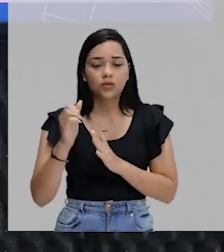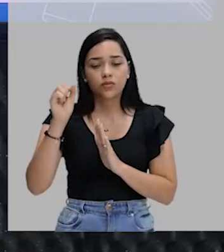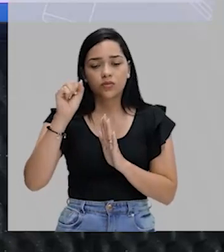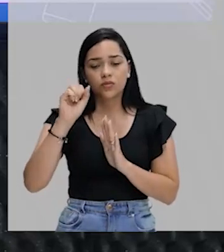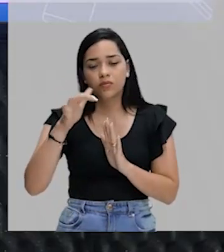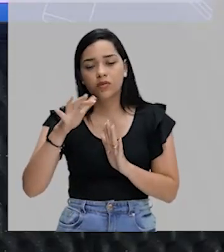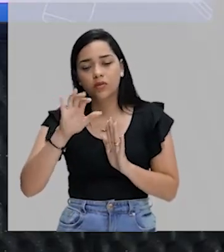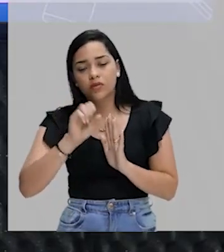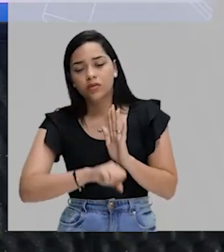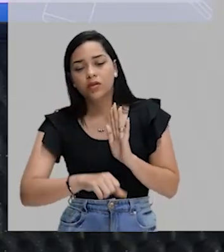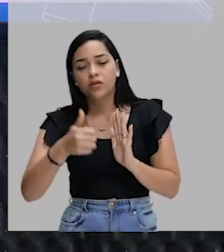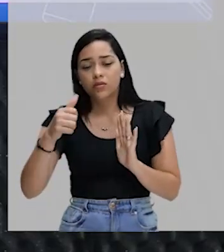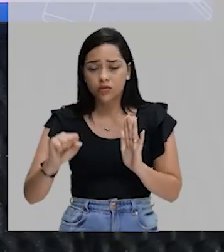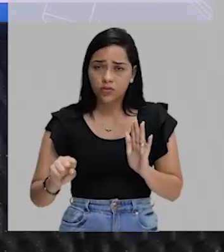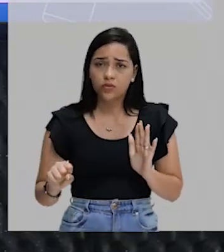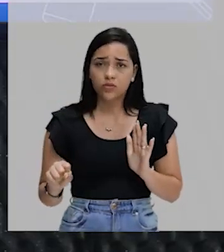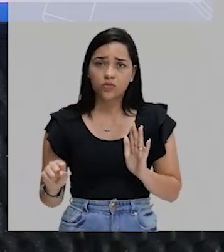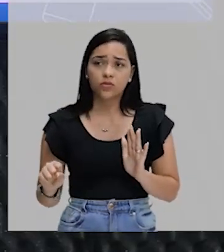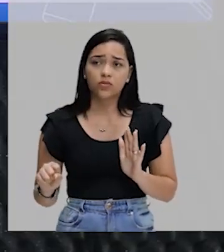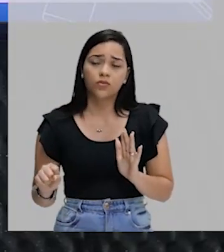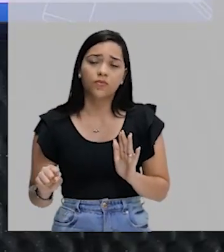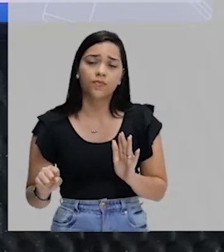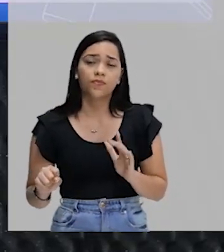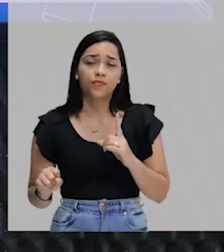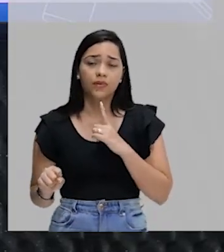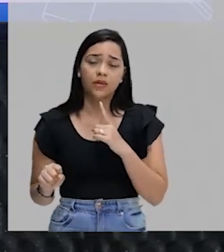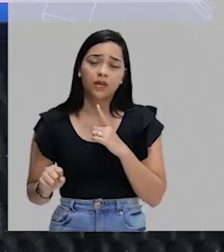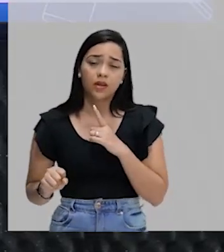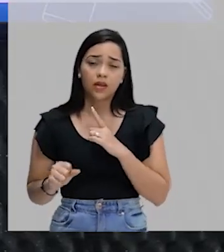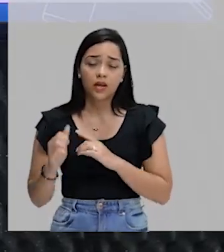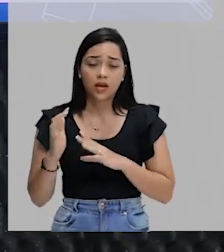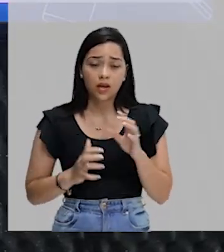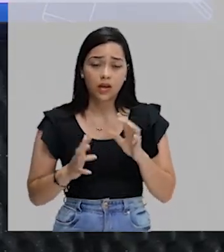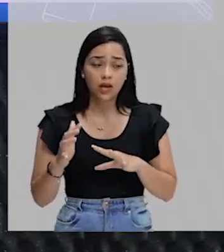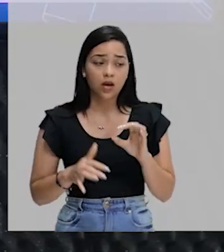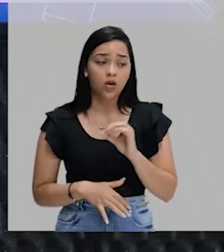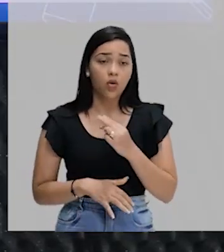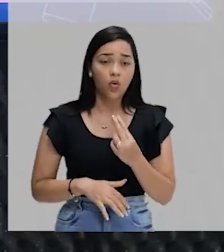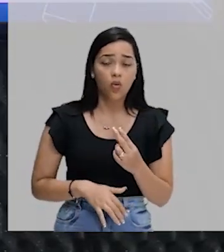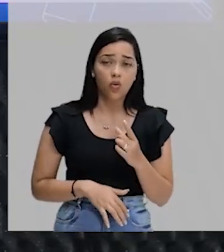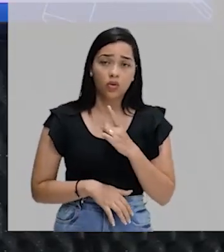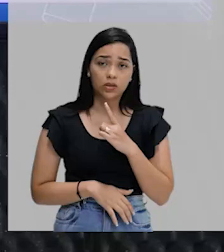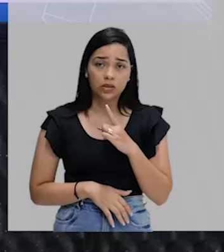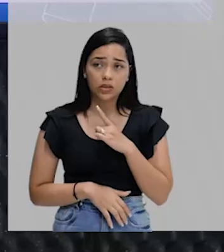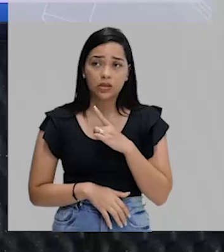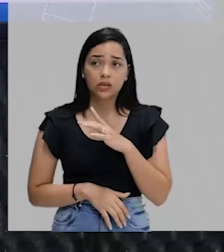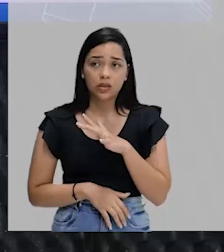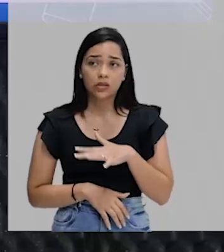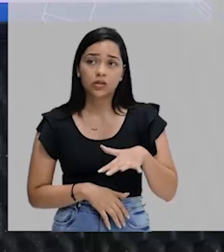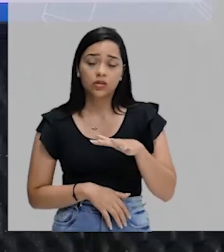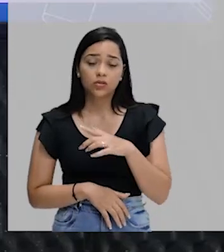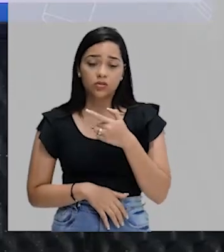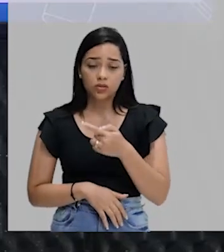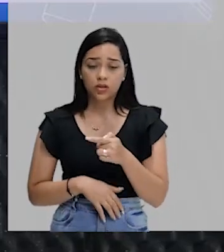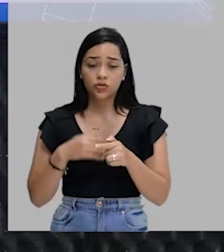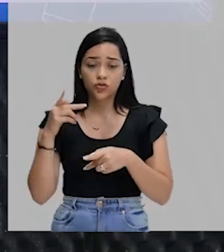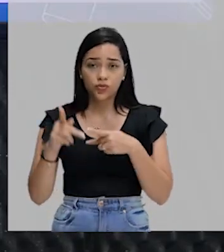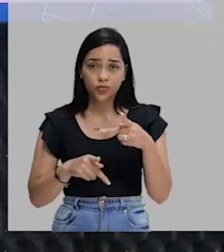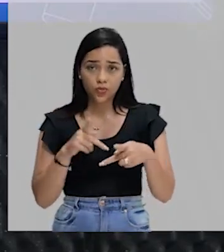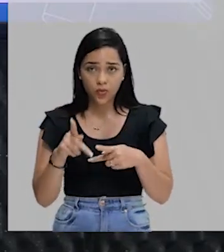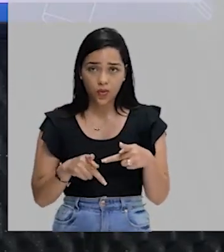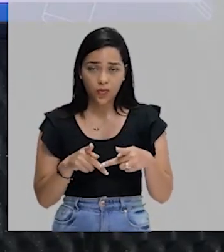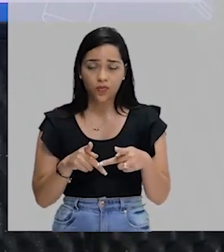século, meados do século XVIII. A Guerra Guaranítica, ou a Guerra da região dos Sete Povos